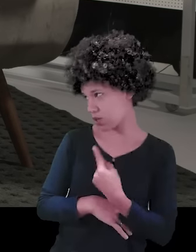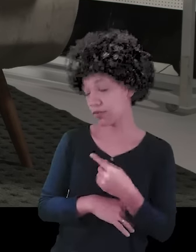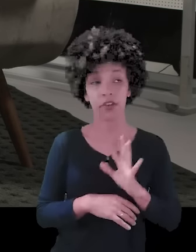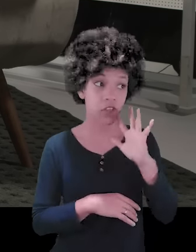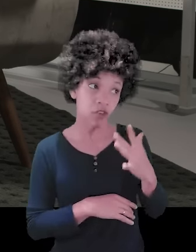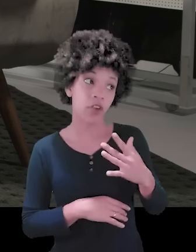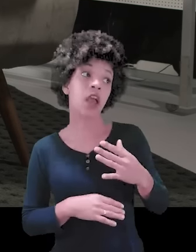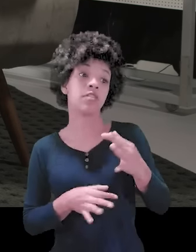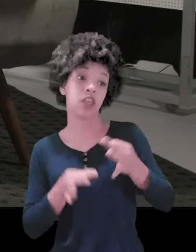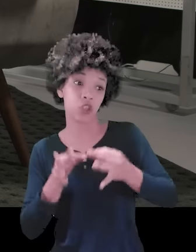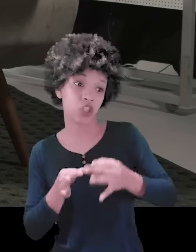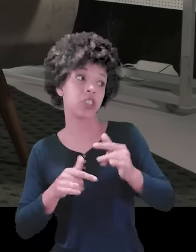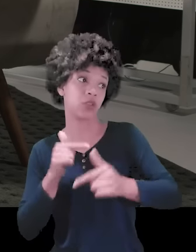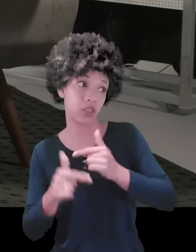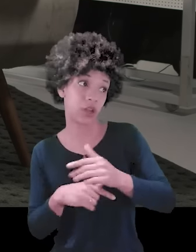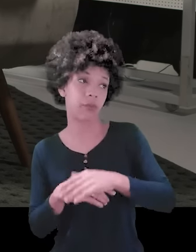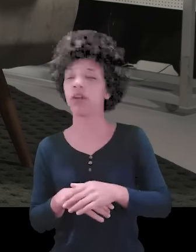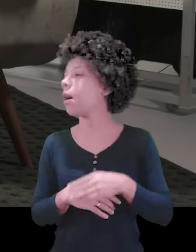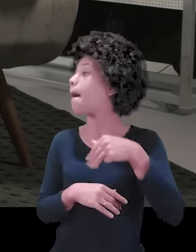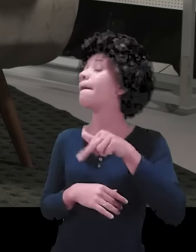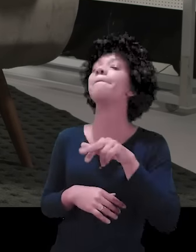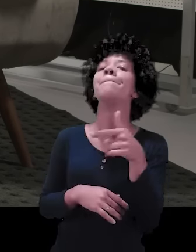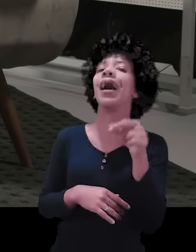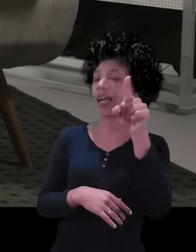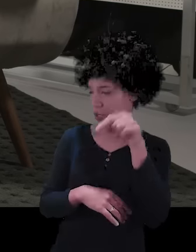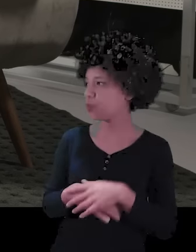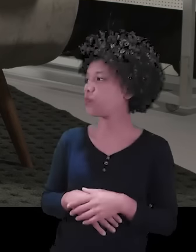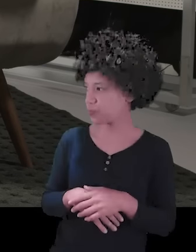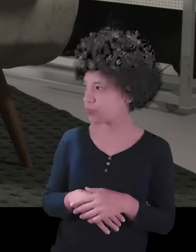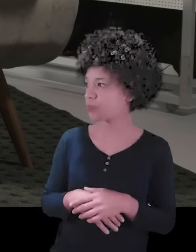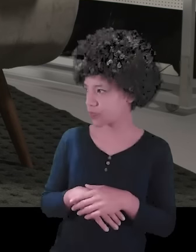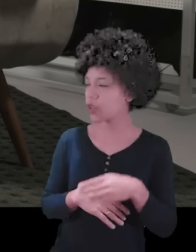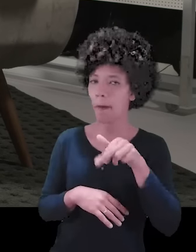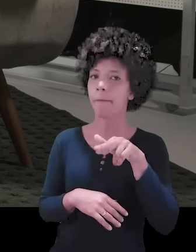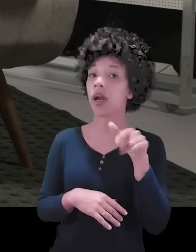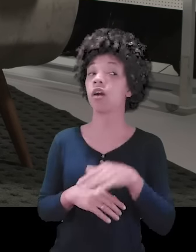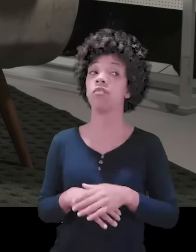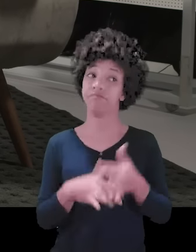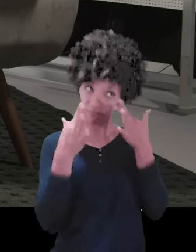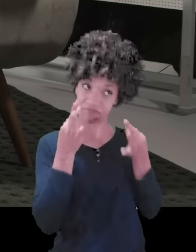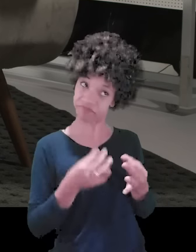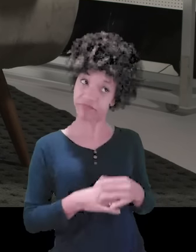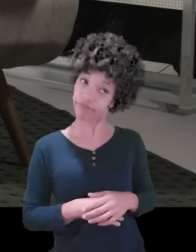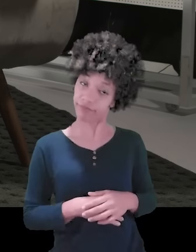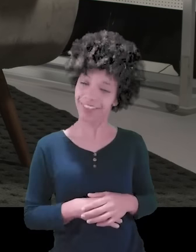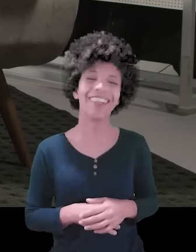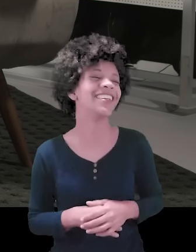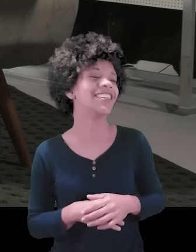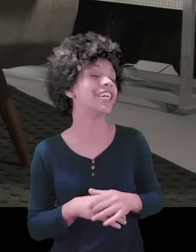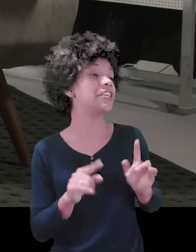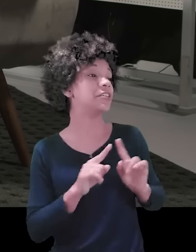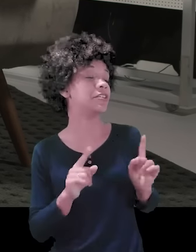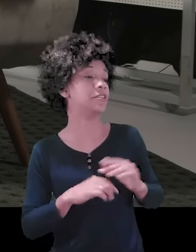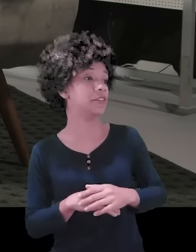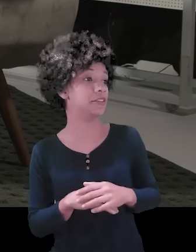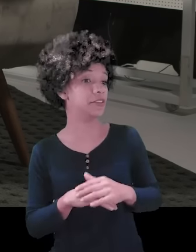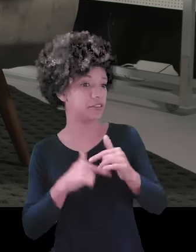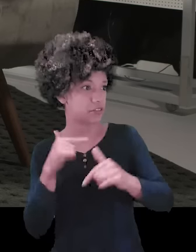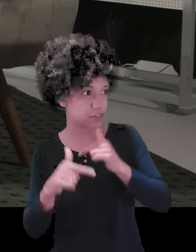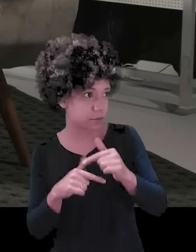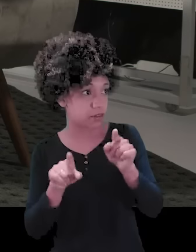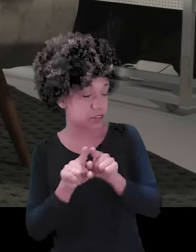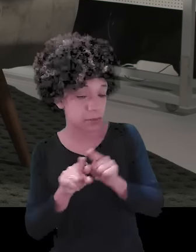lá na justiça do trabalho por causa do Marcão Marcão você que se liga e aí é a situação do